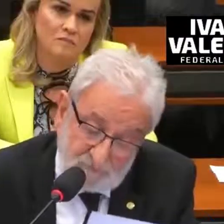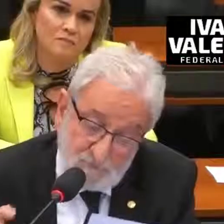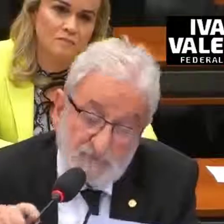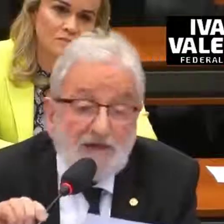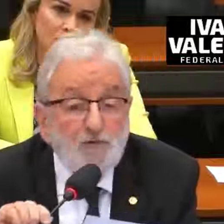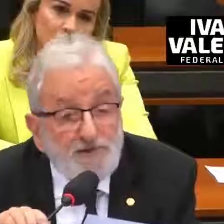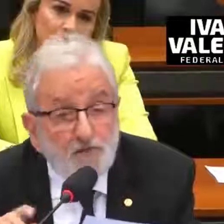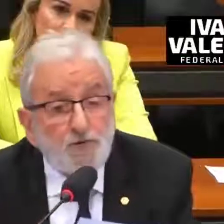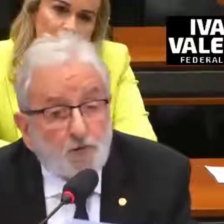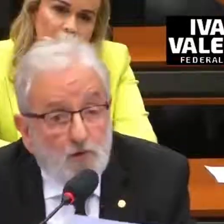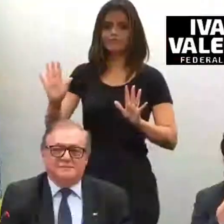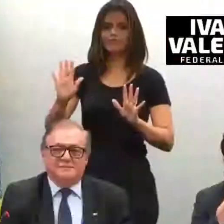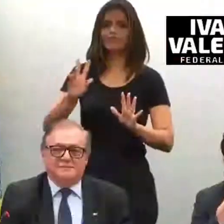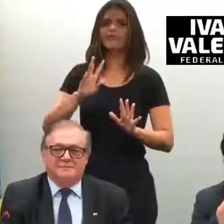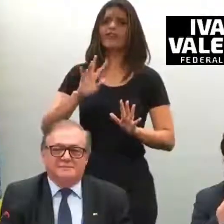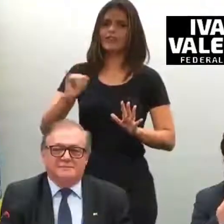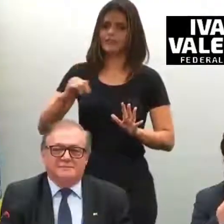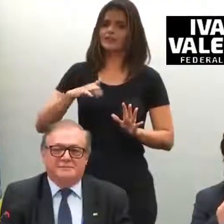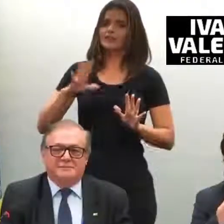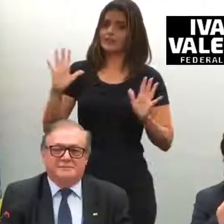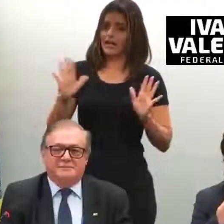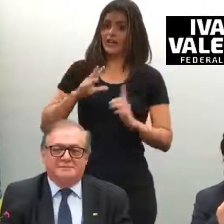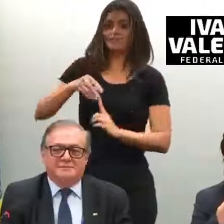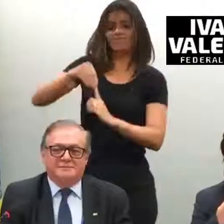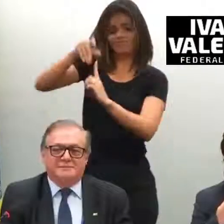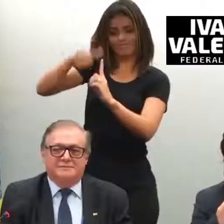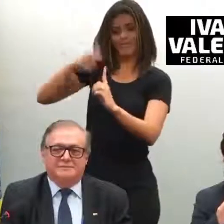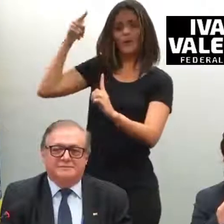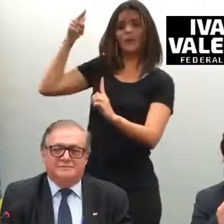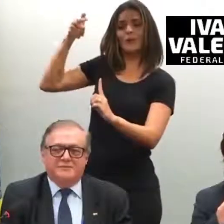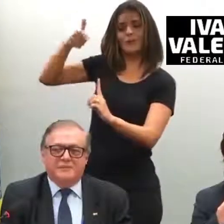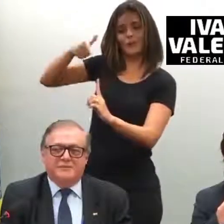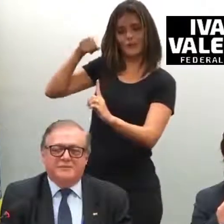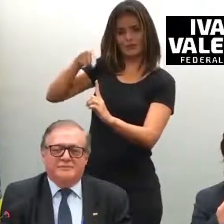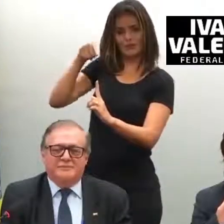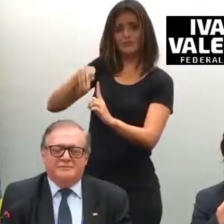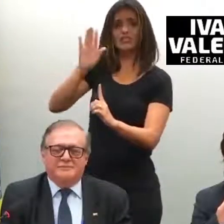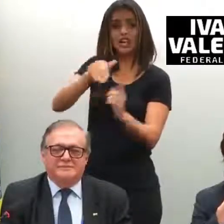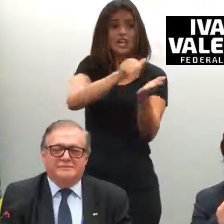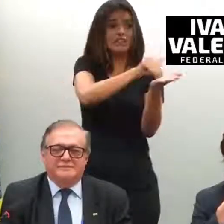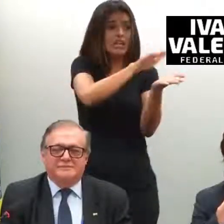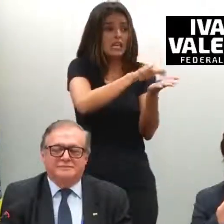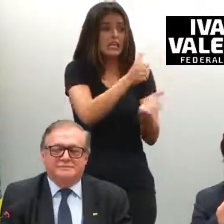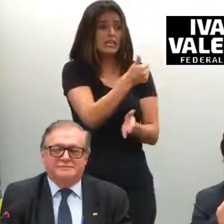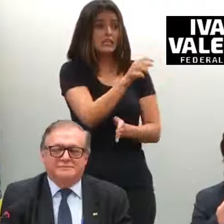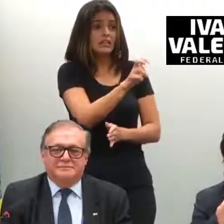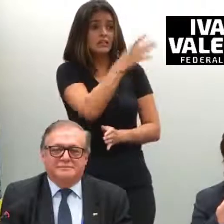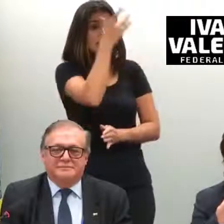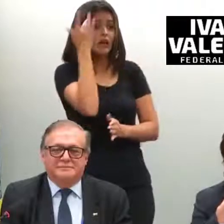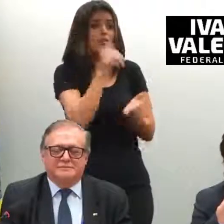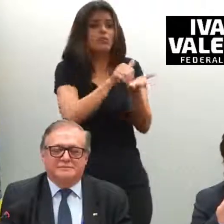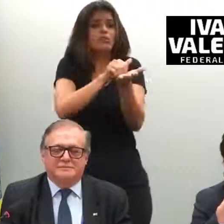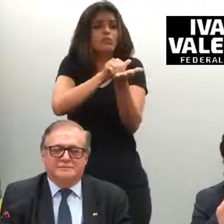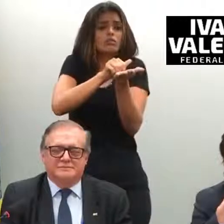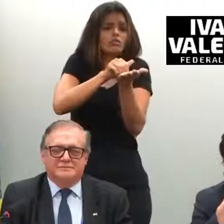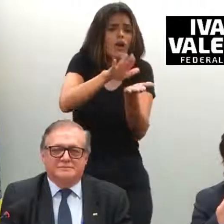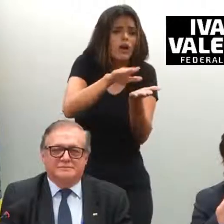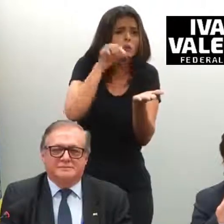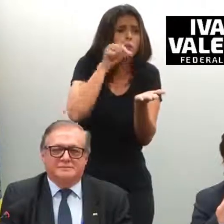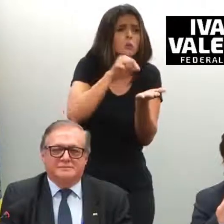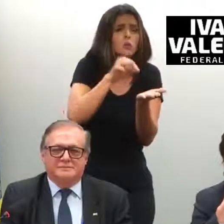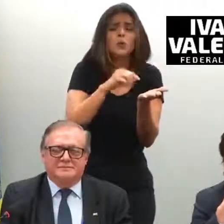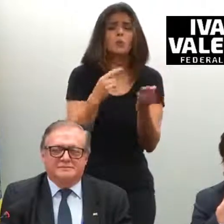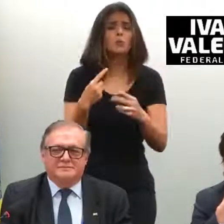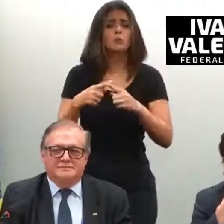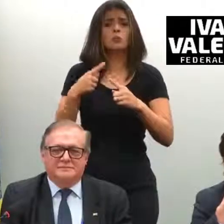Excelência está no bico do corvo. Porque Vossa Excelência já demitiu 15 pessoas e não é demitido. Eu não sei o que